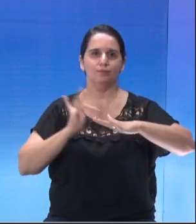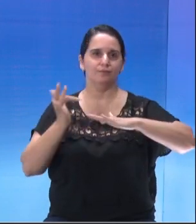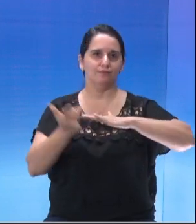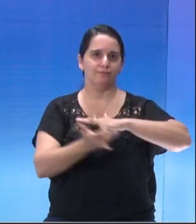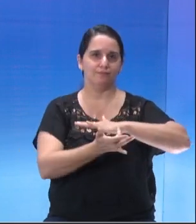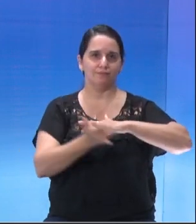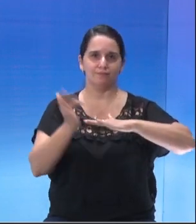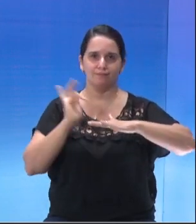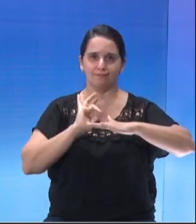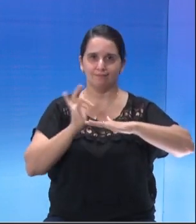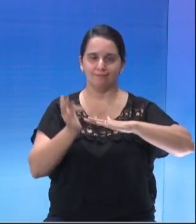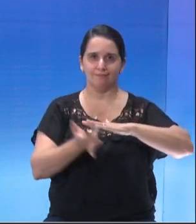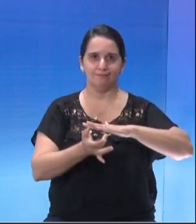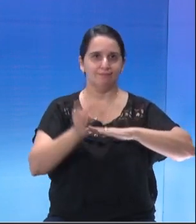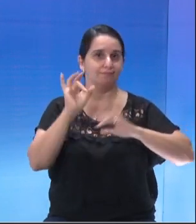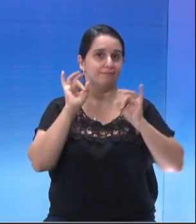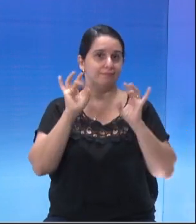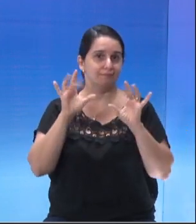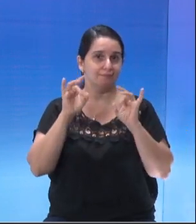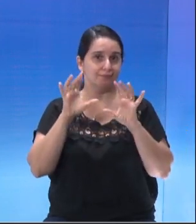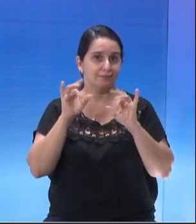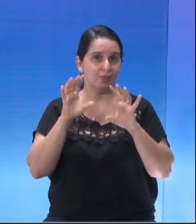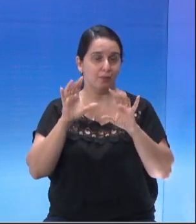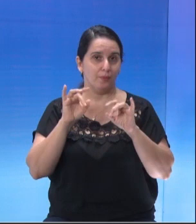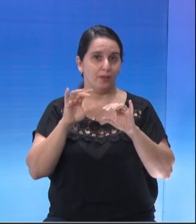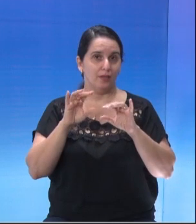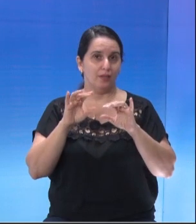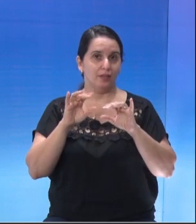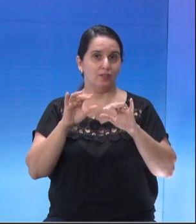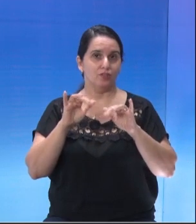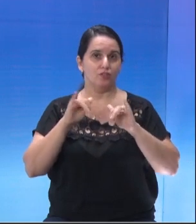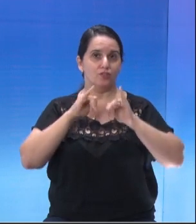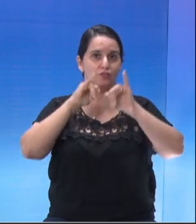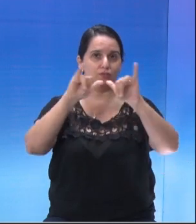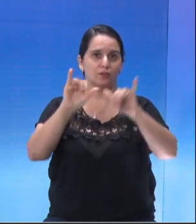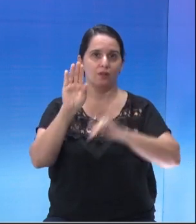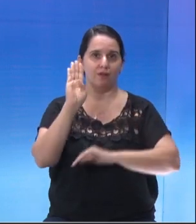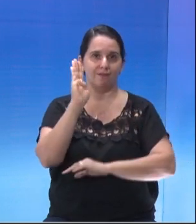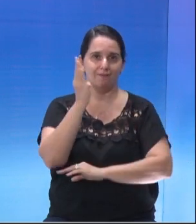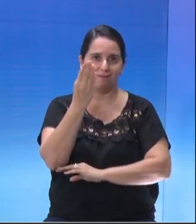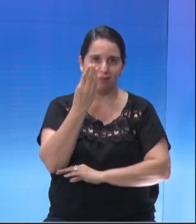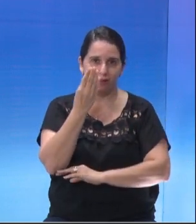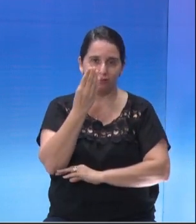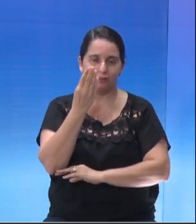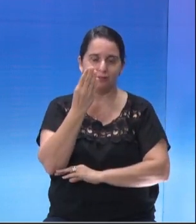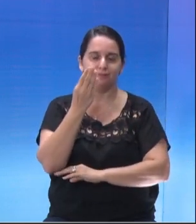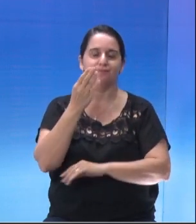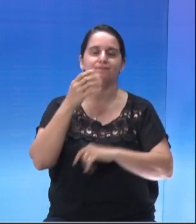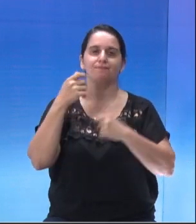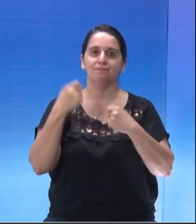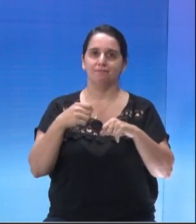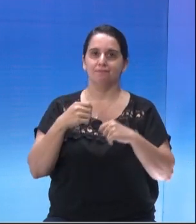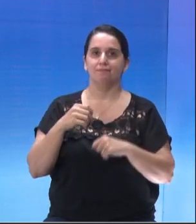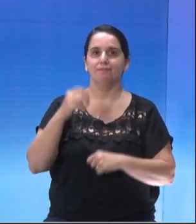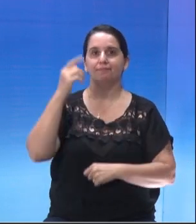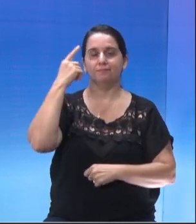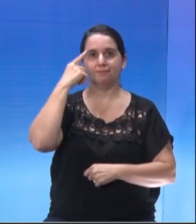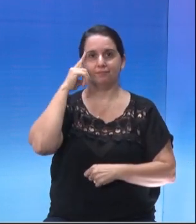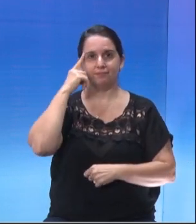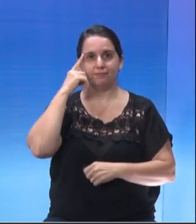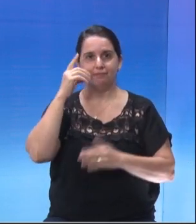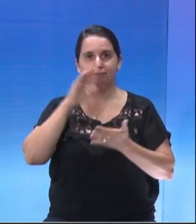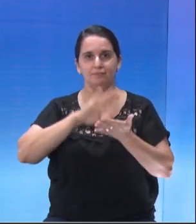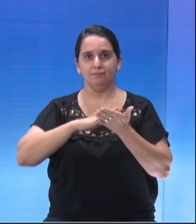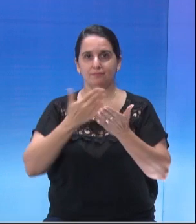redes sociais, principalmente falando da fake news, então vai ter alguma coisa ali falando, e é claro que vai ser interpretação de texto, né?